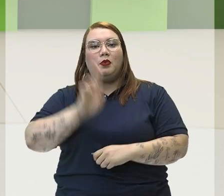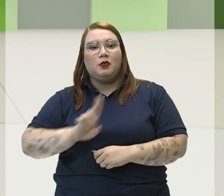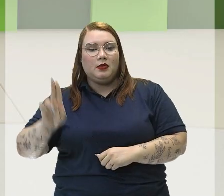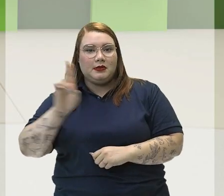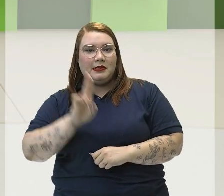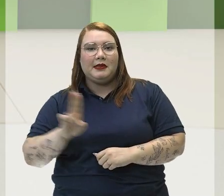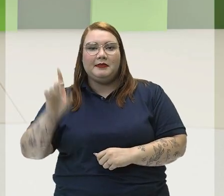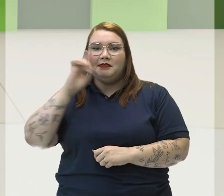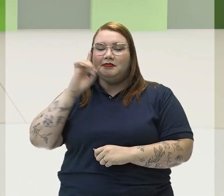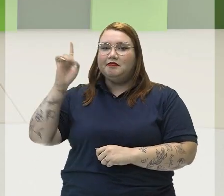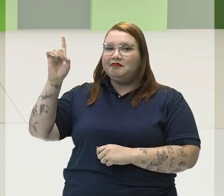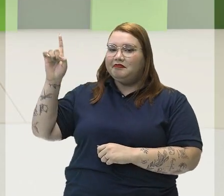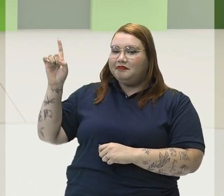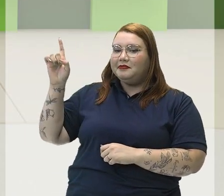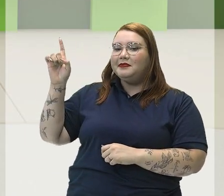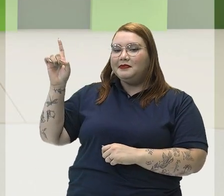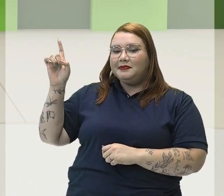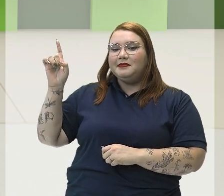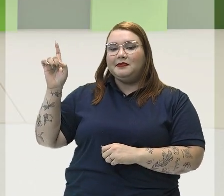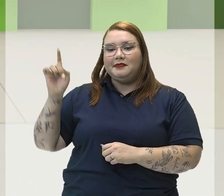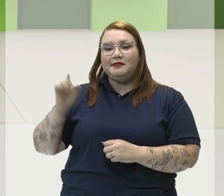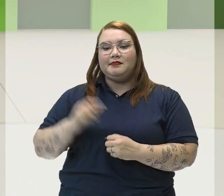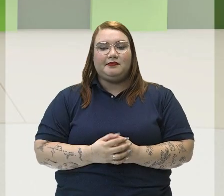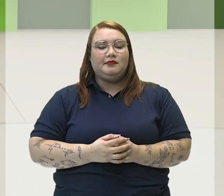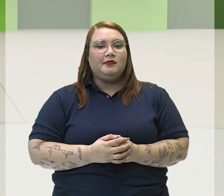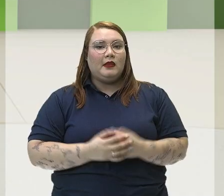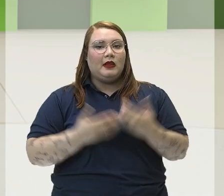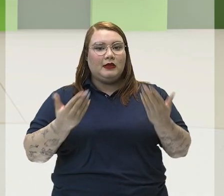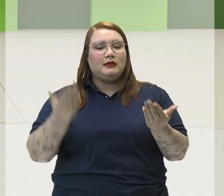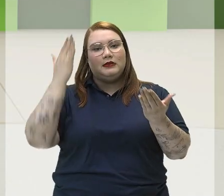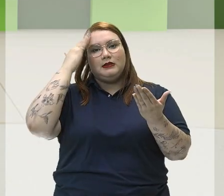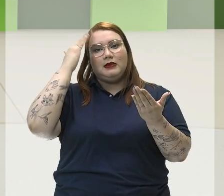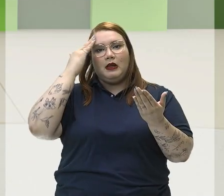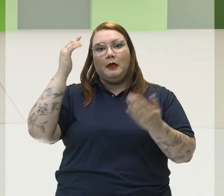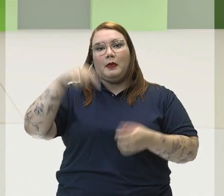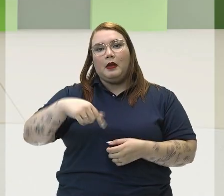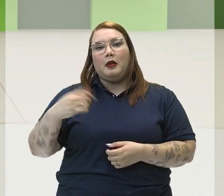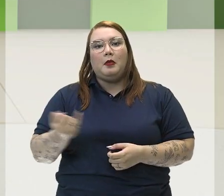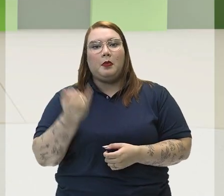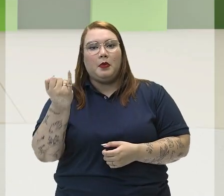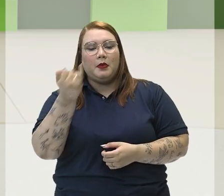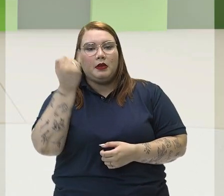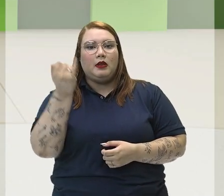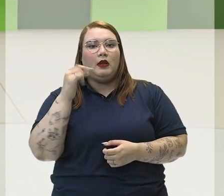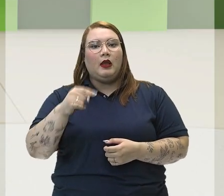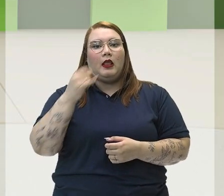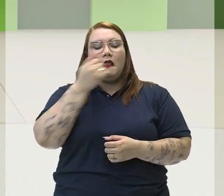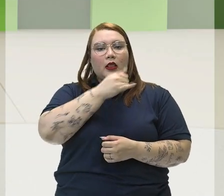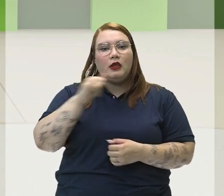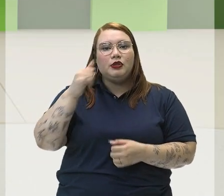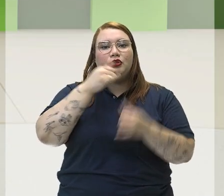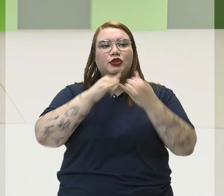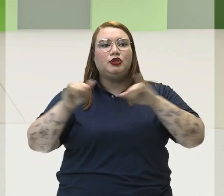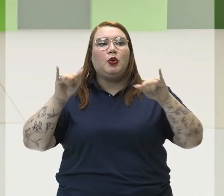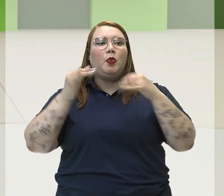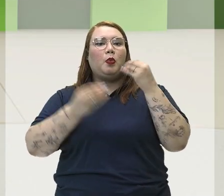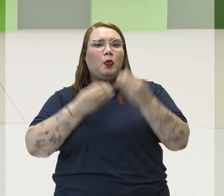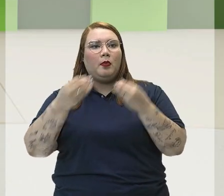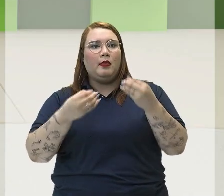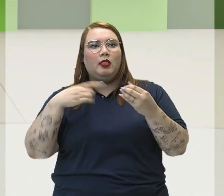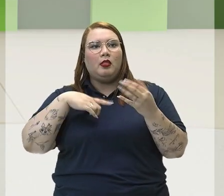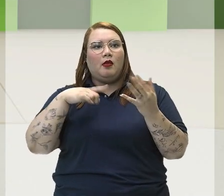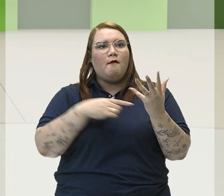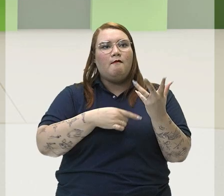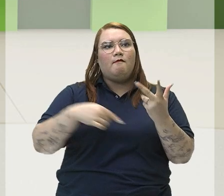a representação desse objetivo, né? A gente sabe da importância da energia, né? A gente sabe que existem diferentes fontes